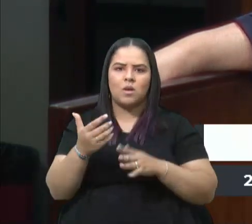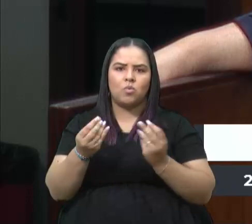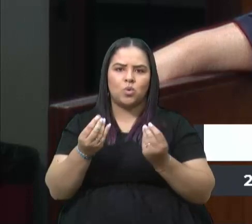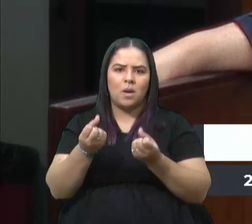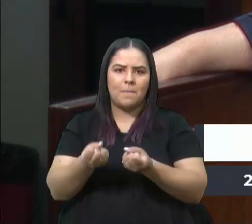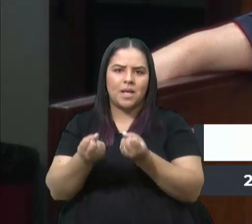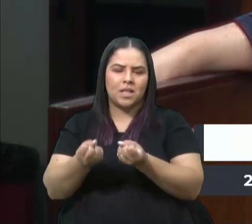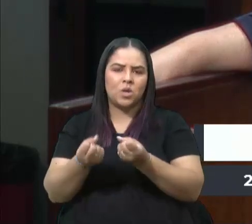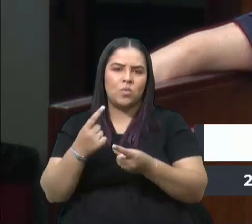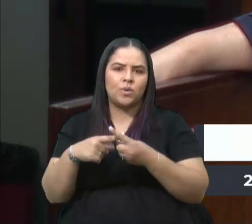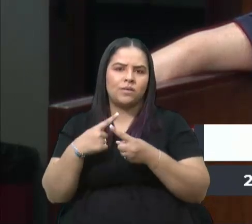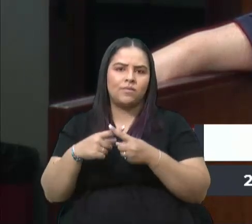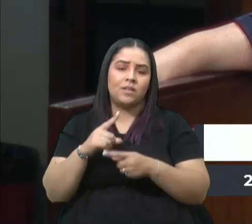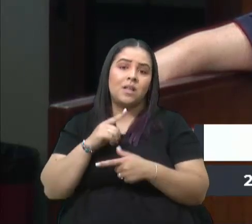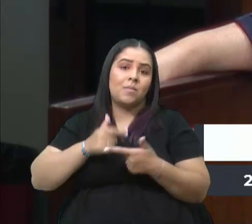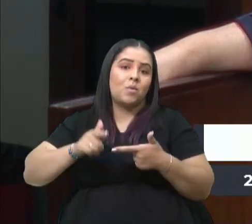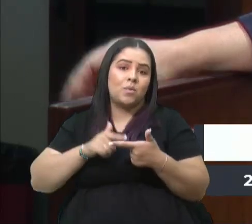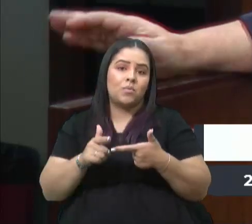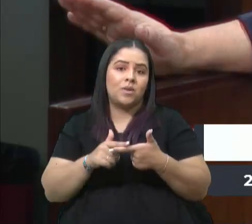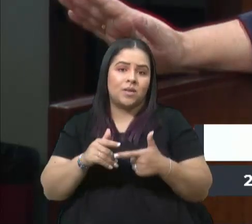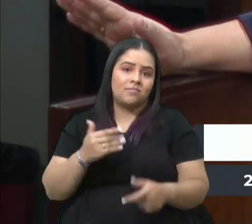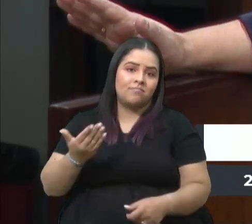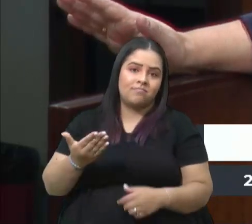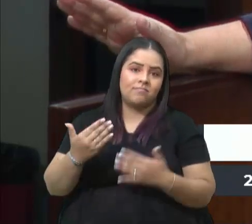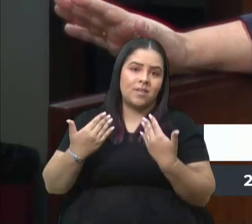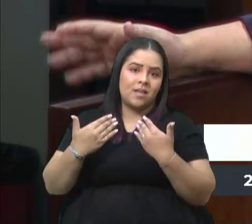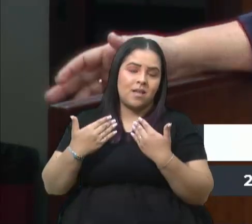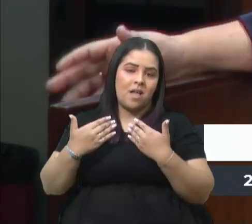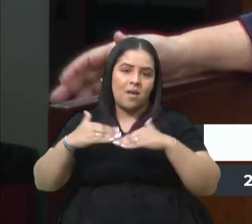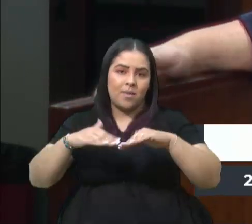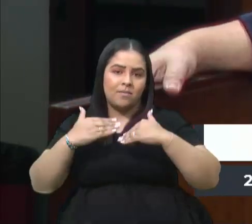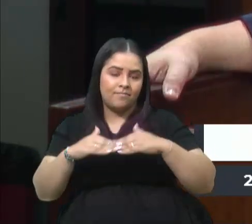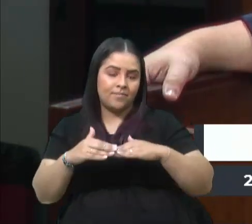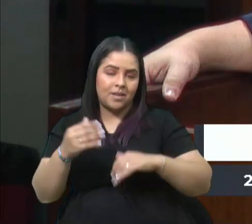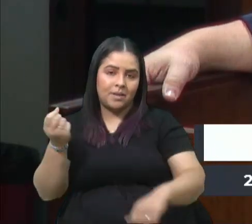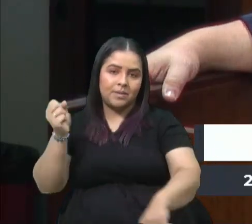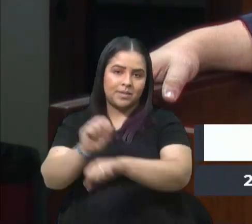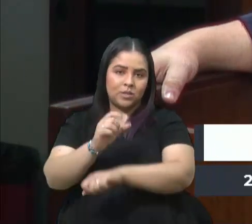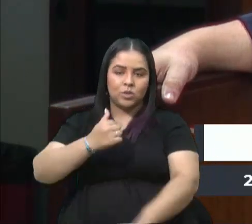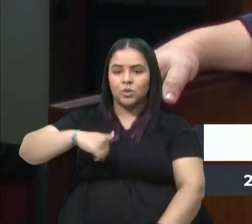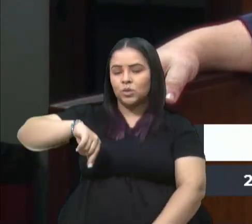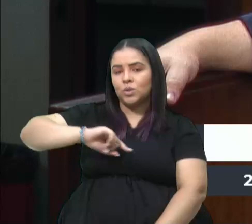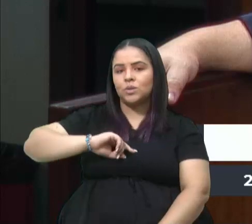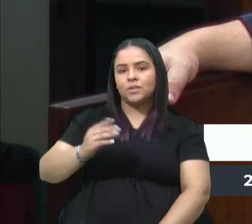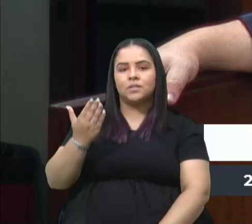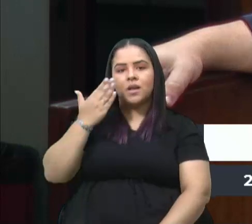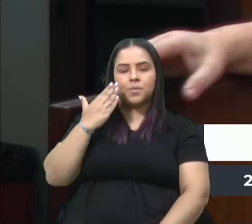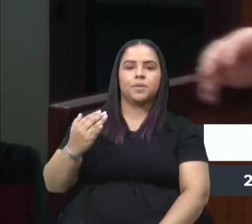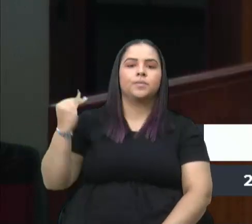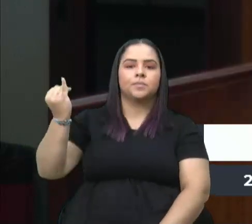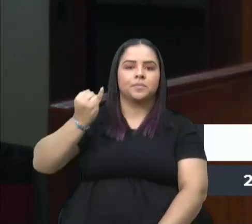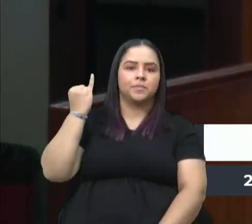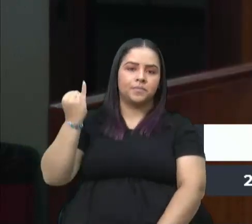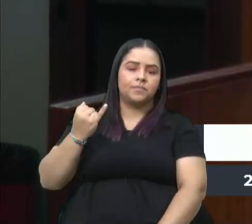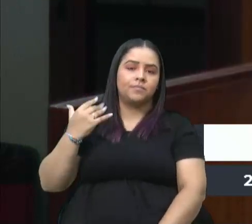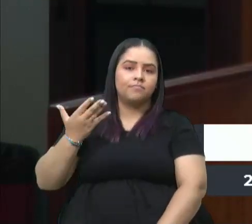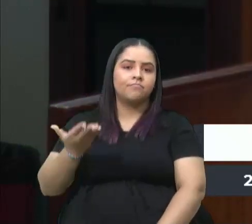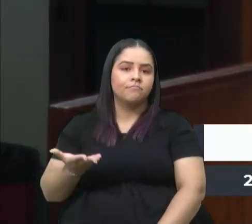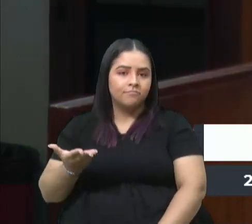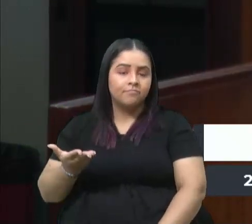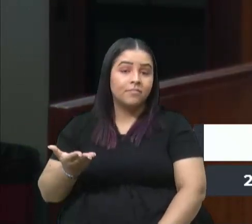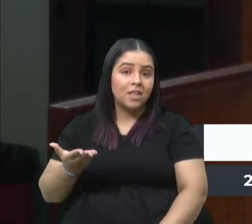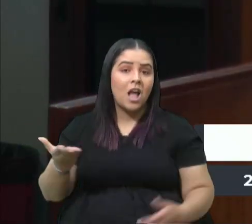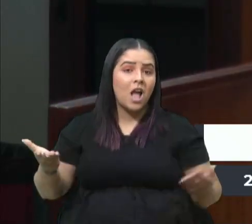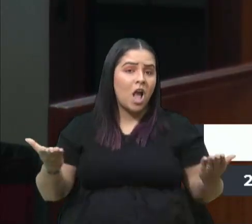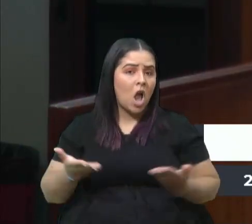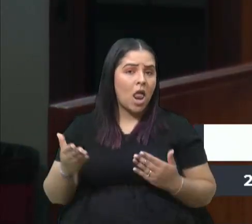porque vai dar problema, o caminhão vai ficar retido. Então a gente entende que é importante, e já que está aí agora,